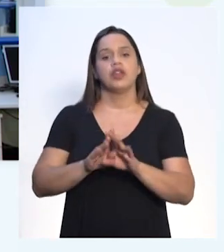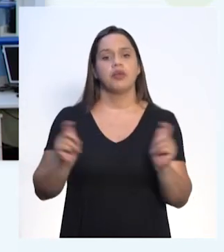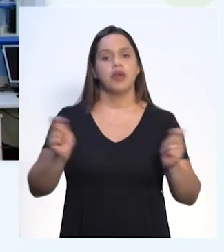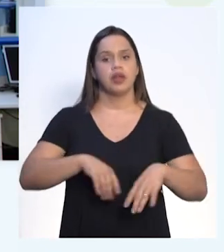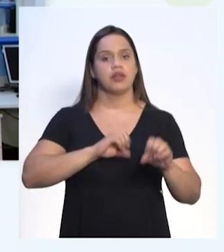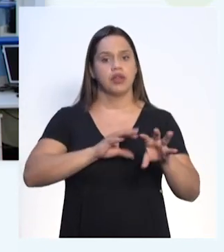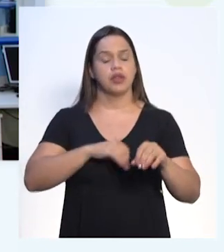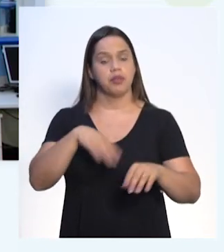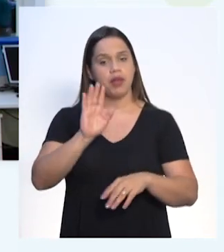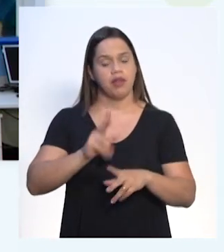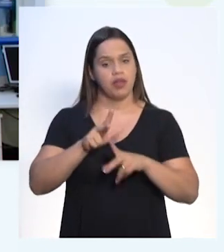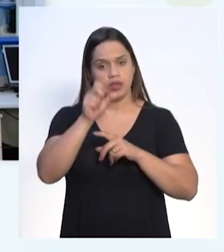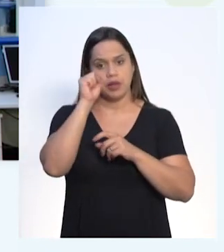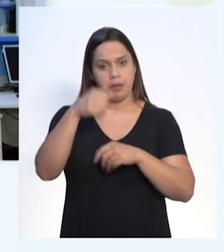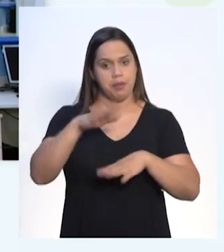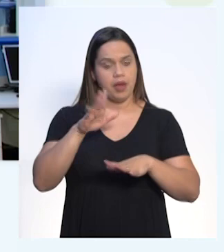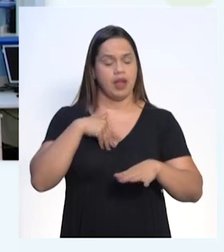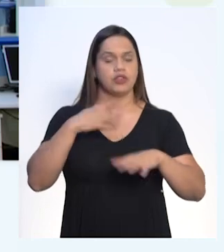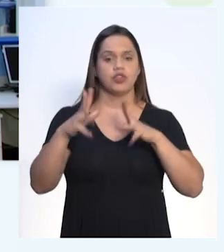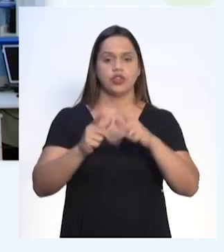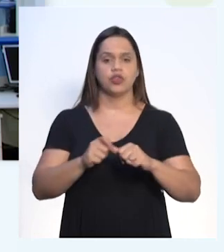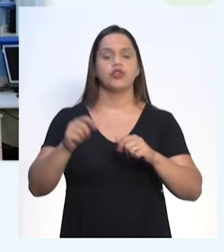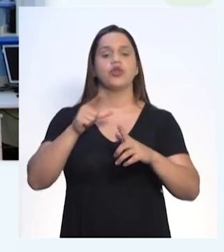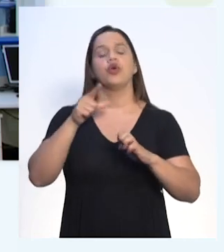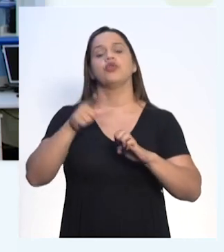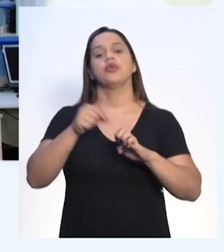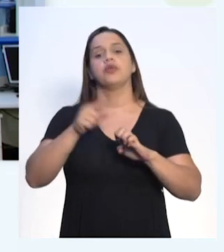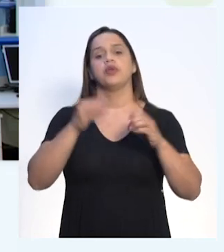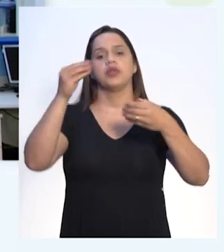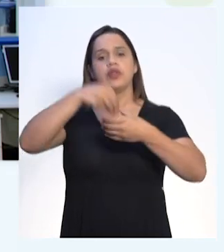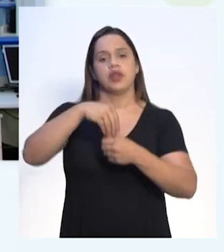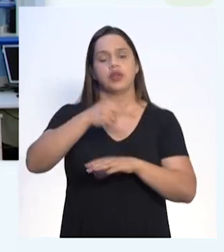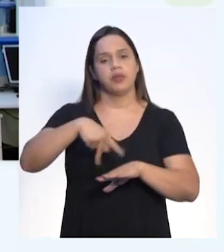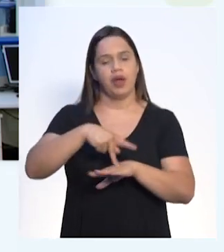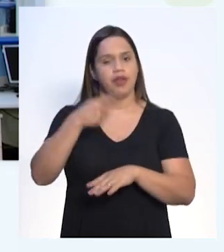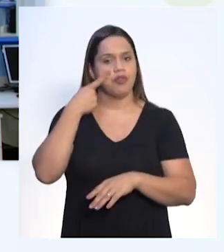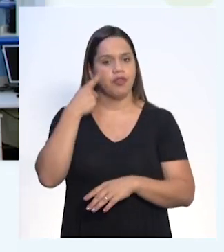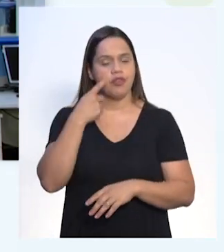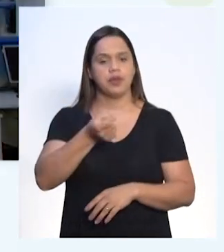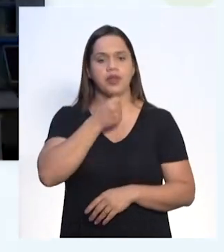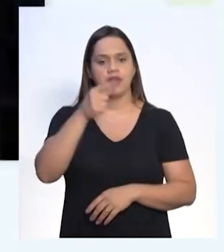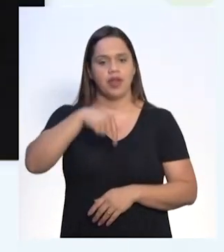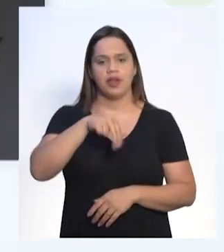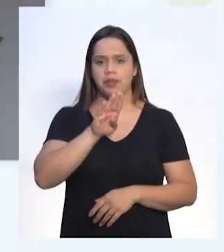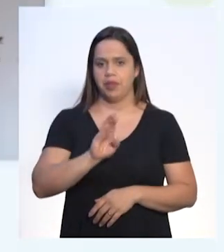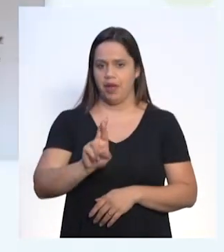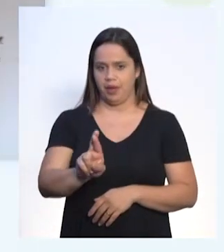fortalecer ainda mais os empreendimentos em todo o país. Veja na reportagem da NBR.